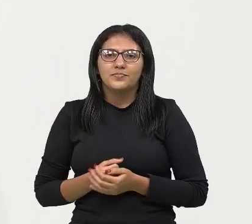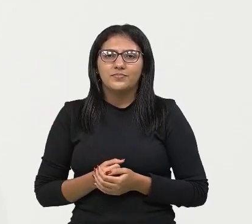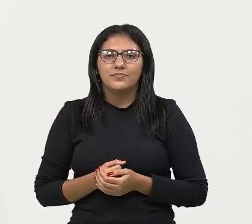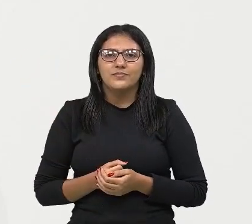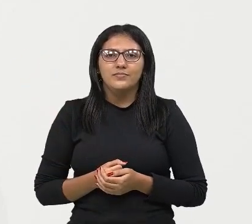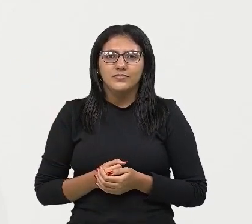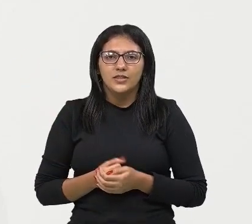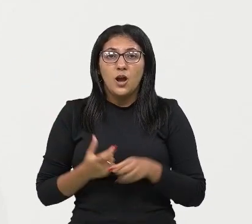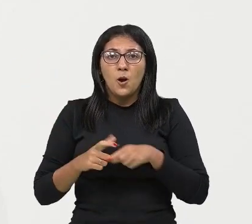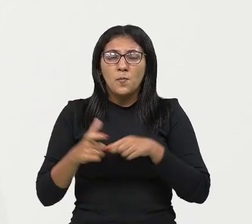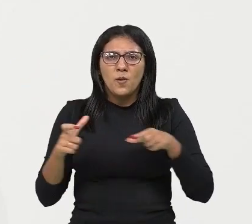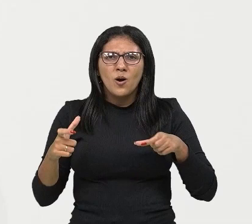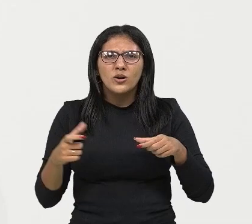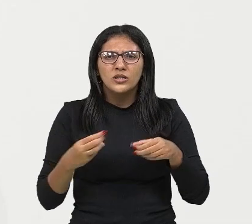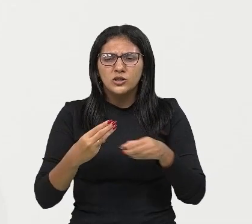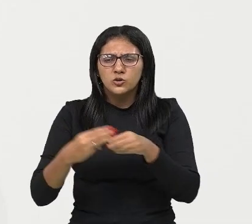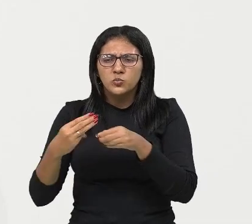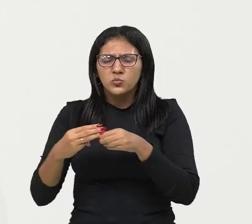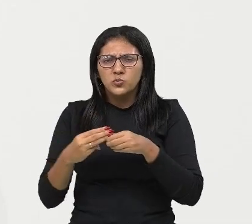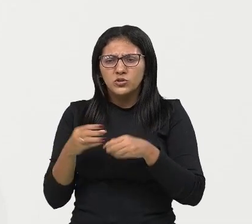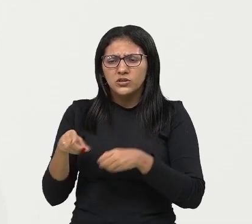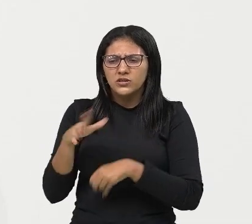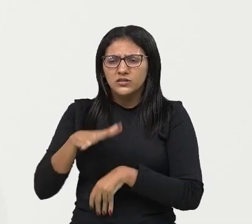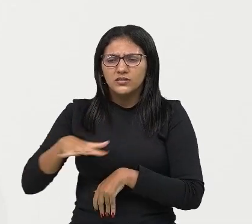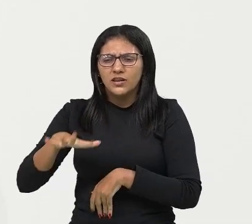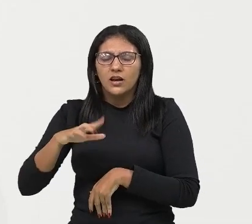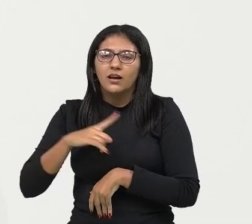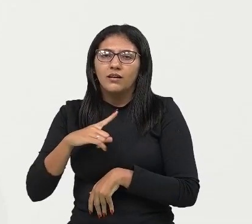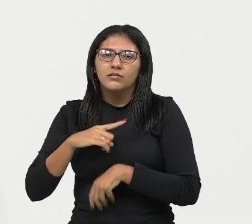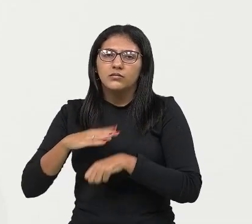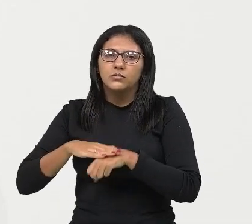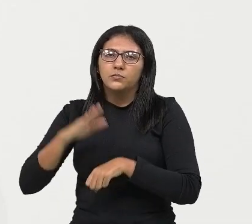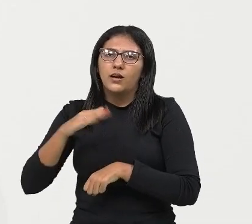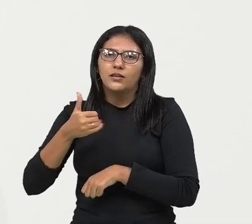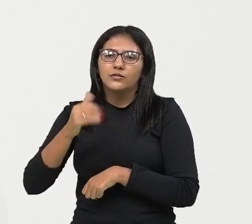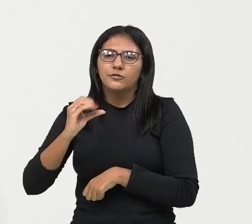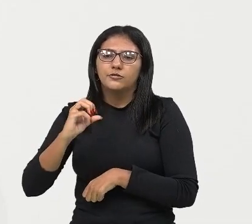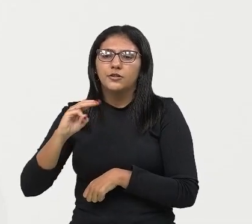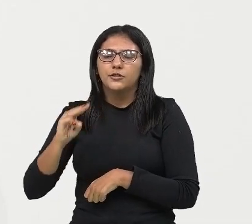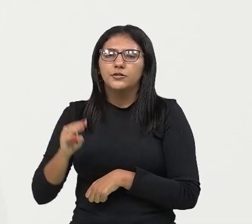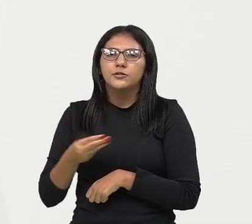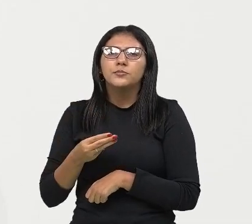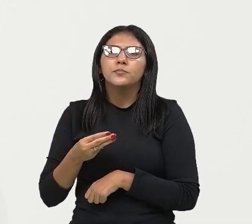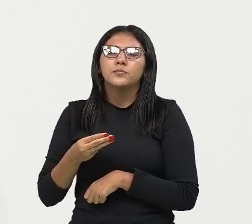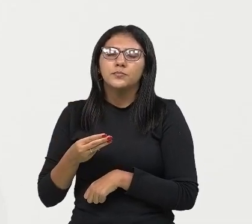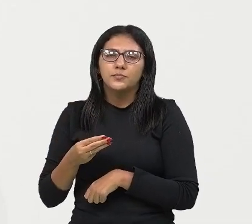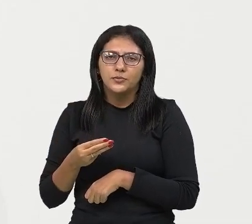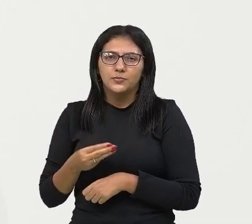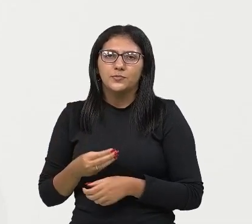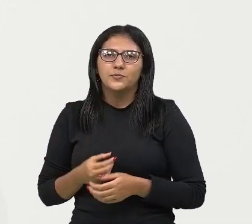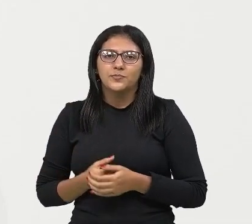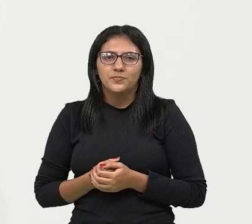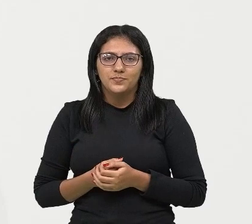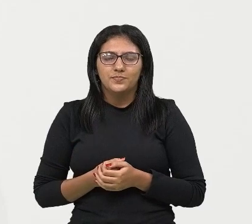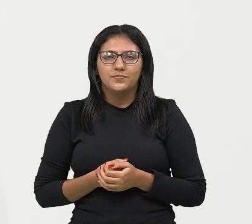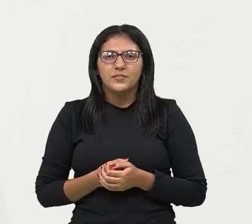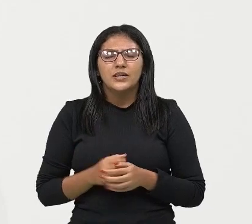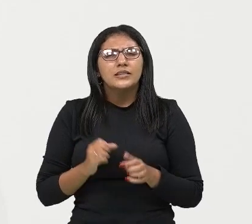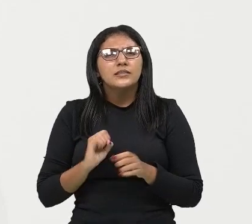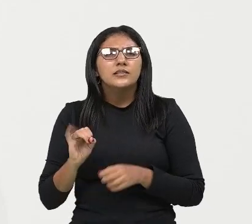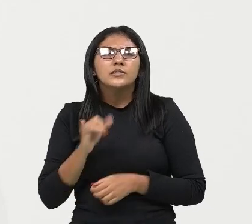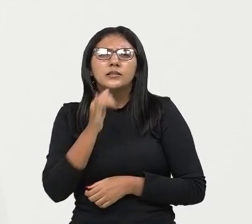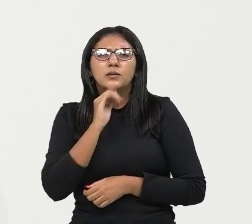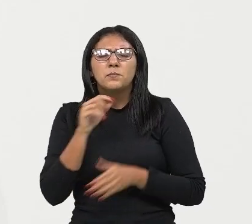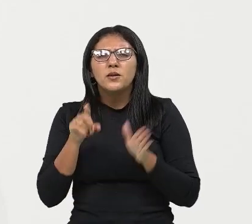desses municípios que estão no litoral tem mais de 10 mil habitantes, tá? Então, se eu pergunto a vocês,